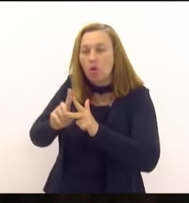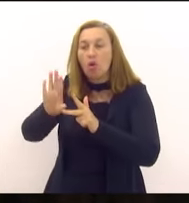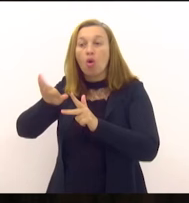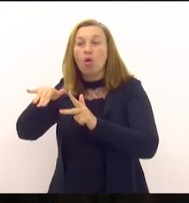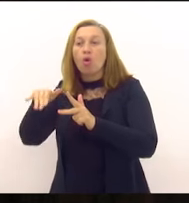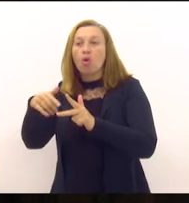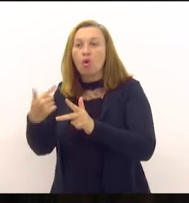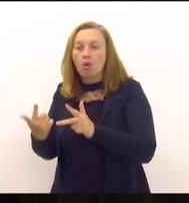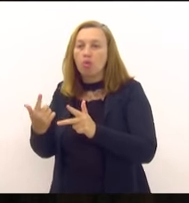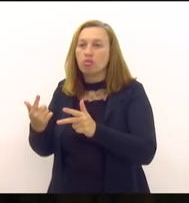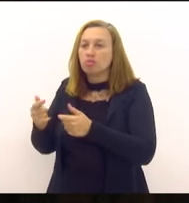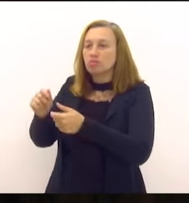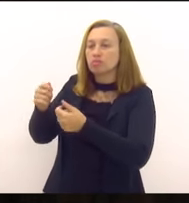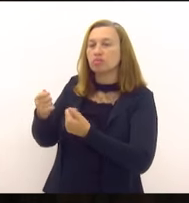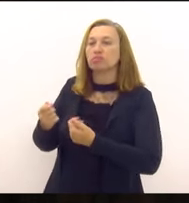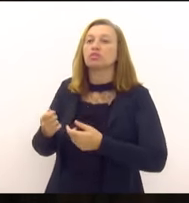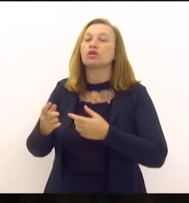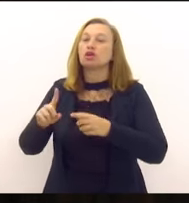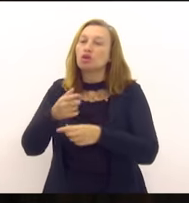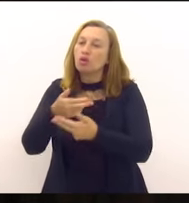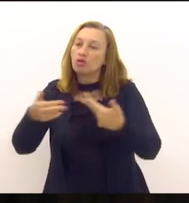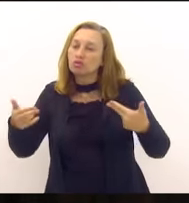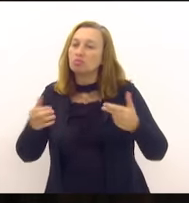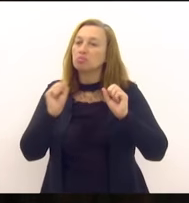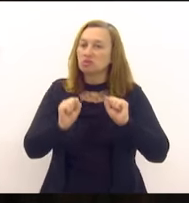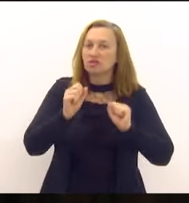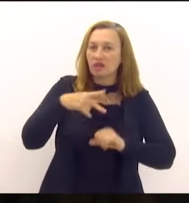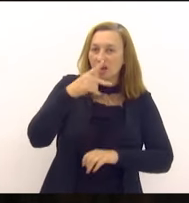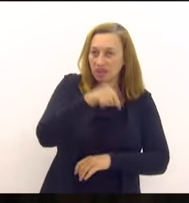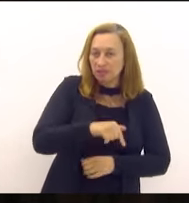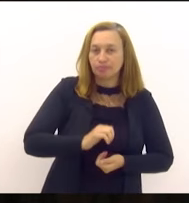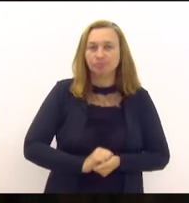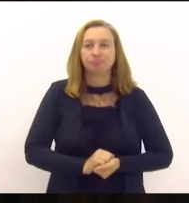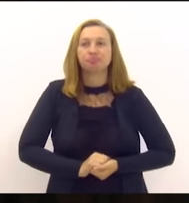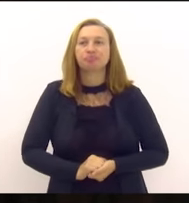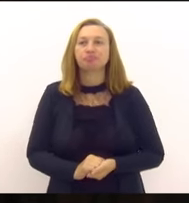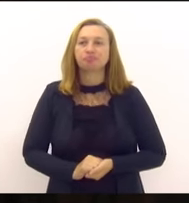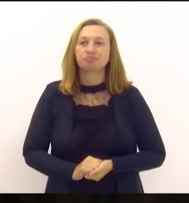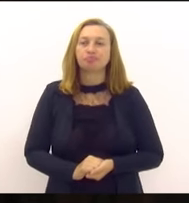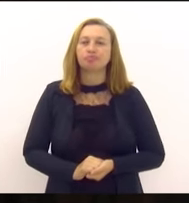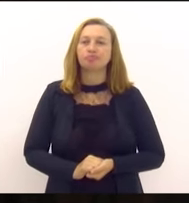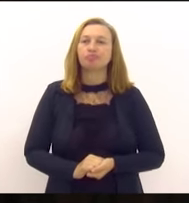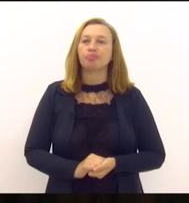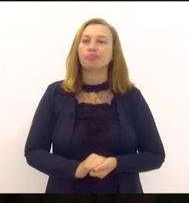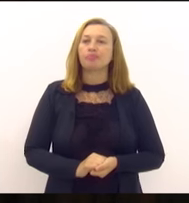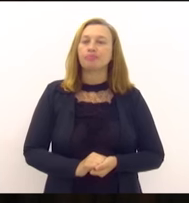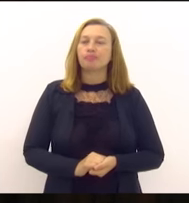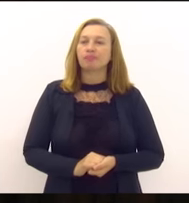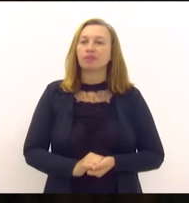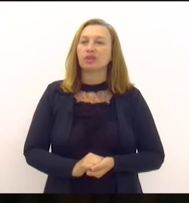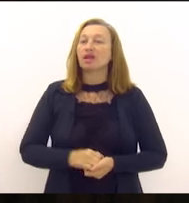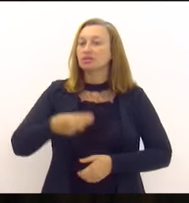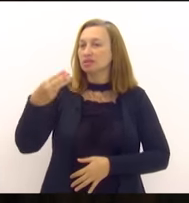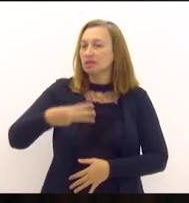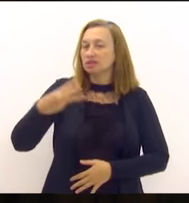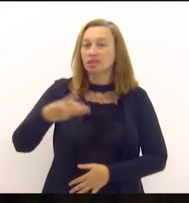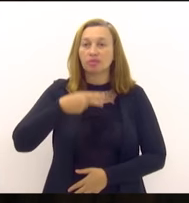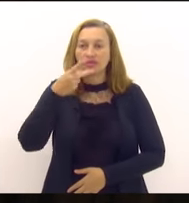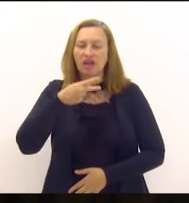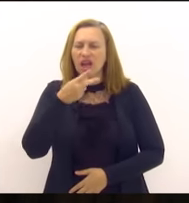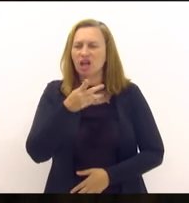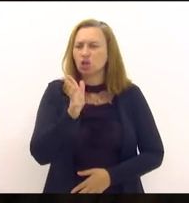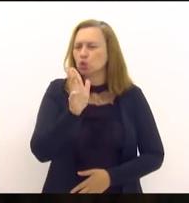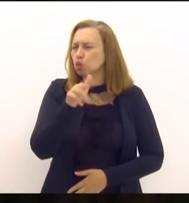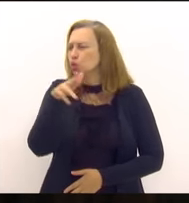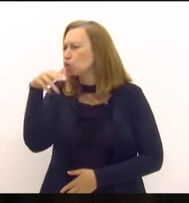demais e tantas outras coisas que eu poderia falar aqui para ser muito sucinto. Terceiro, para dizer que